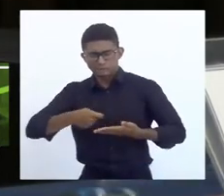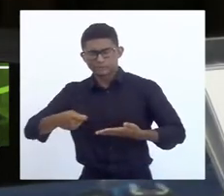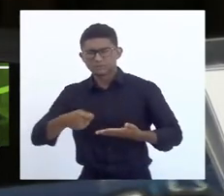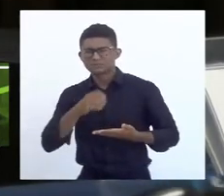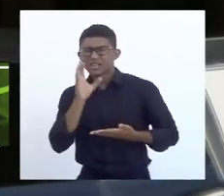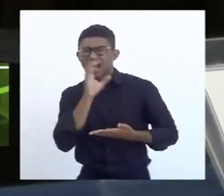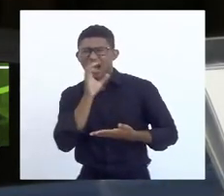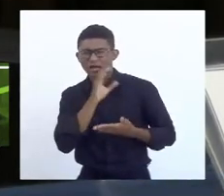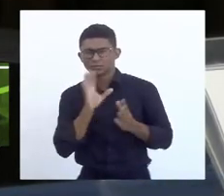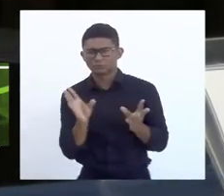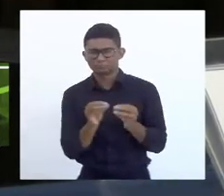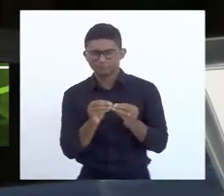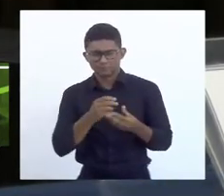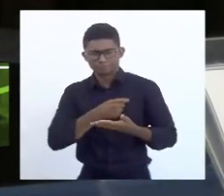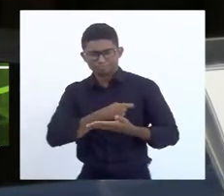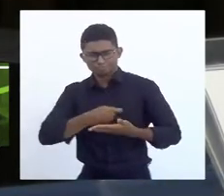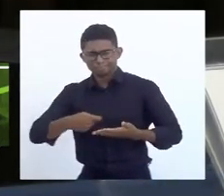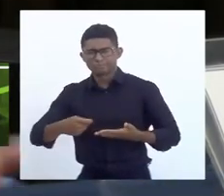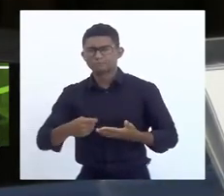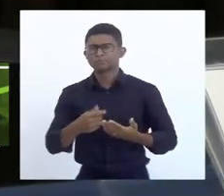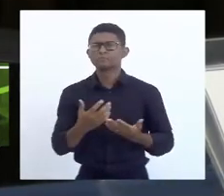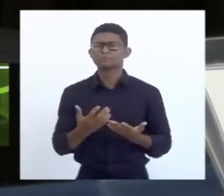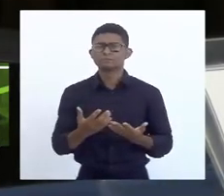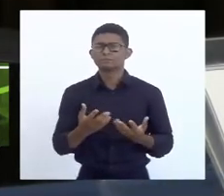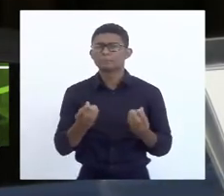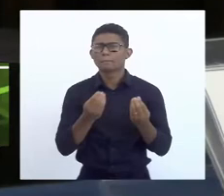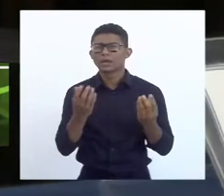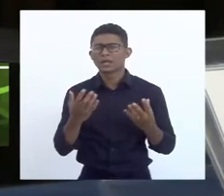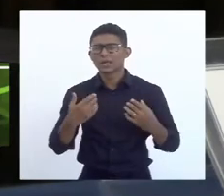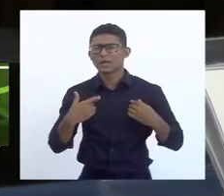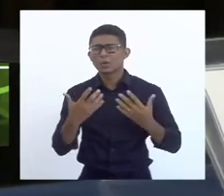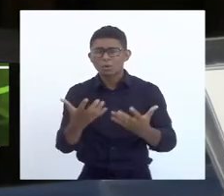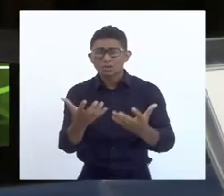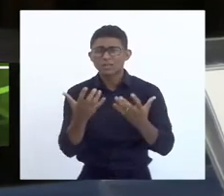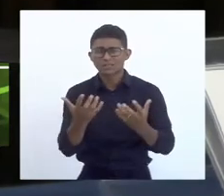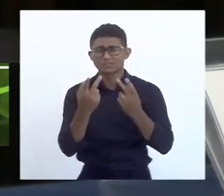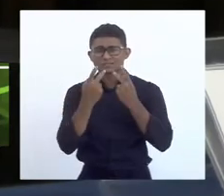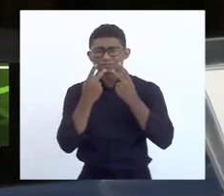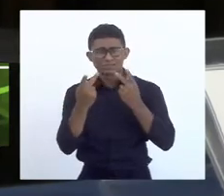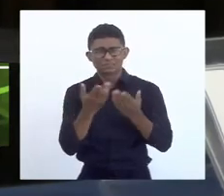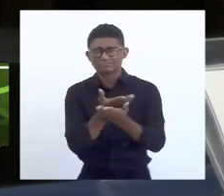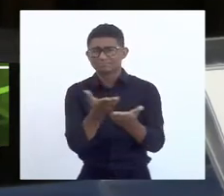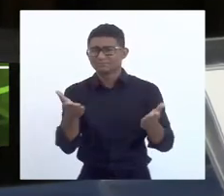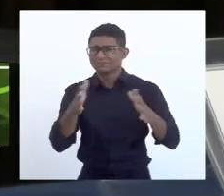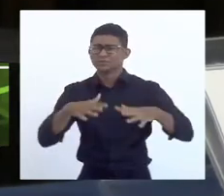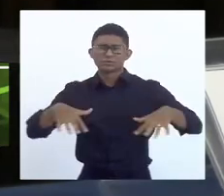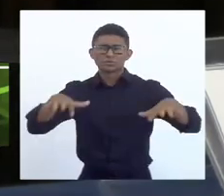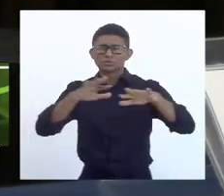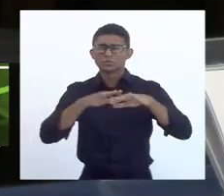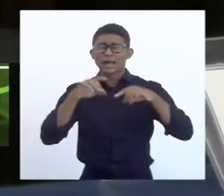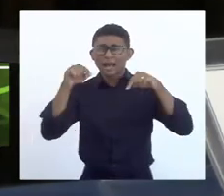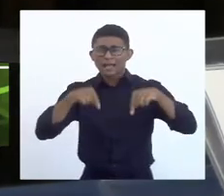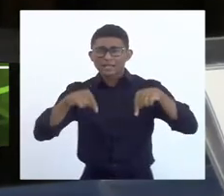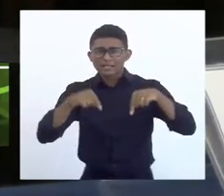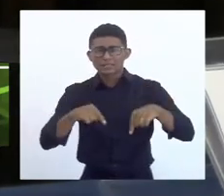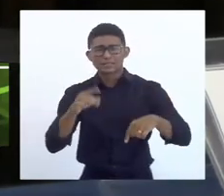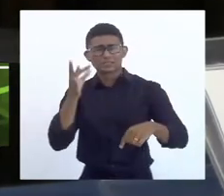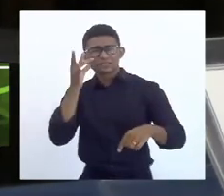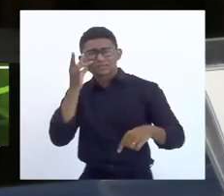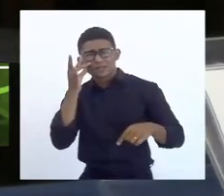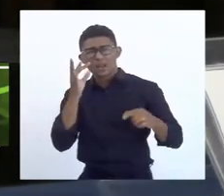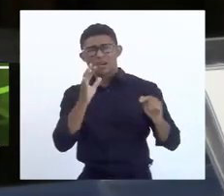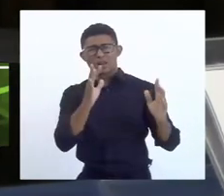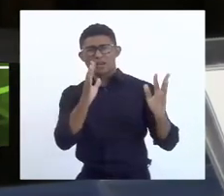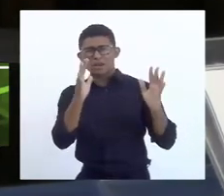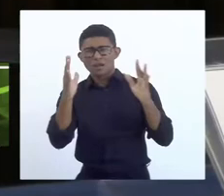breve, e eu quero falar para todas, todos que estão assistindo, todas as pessoas que estão